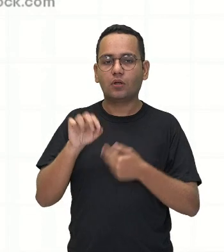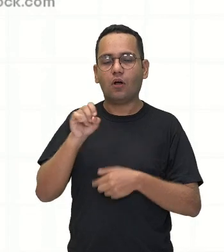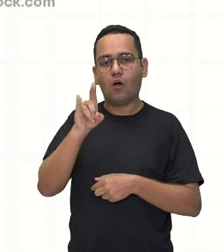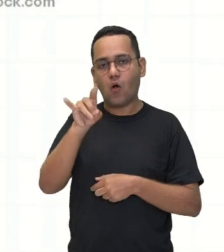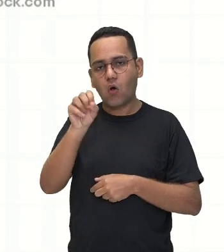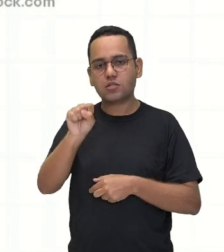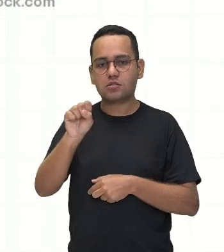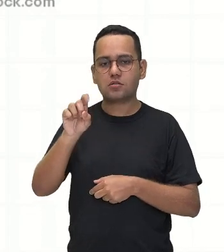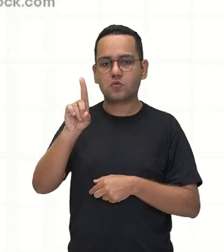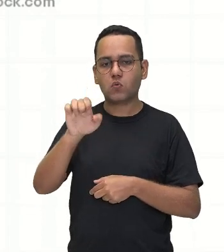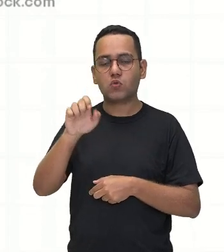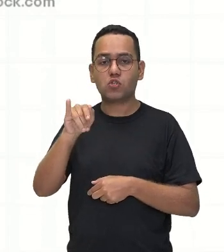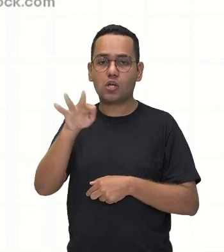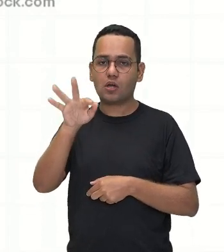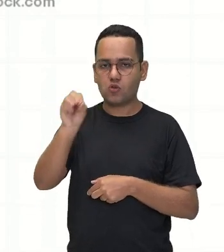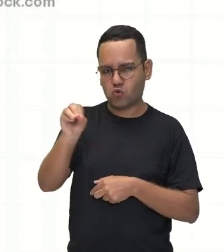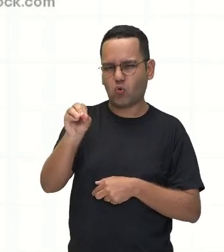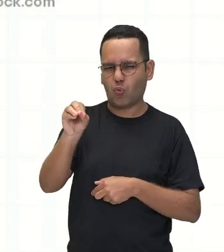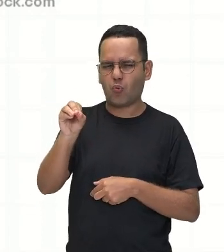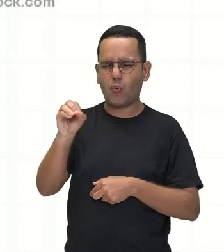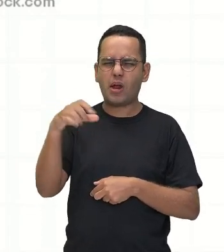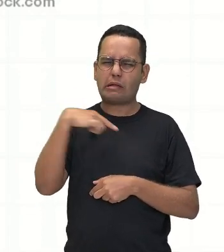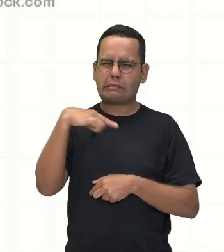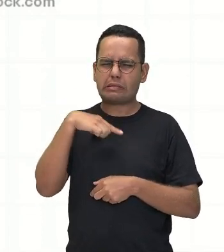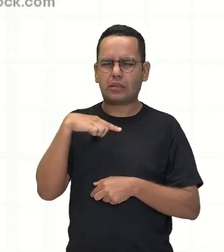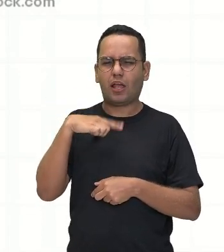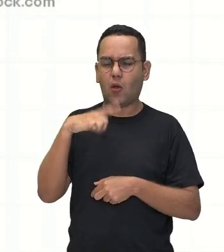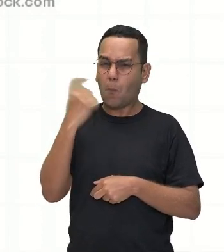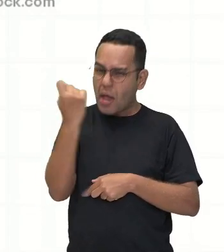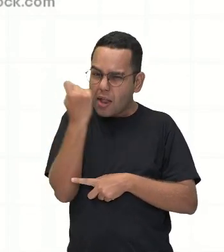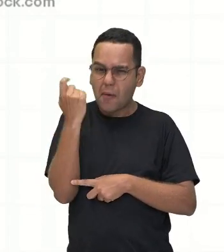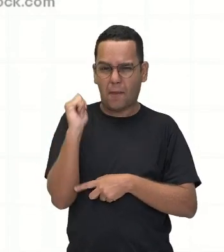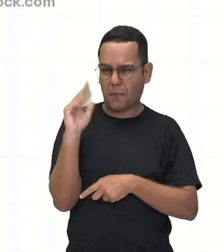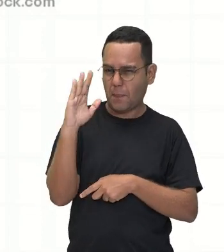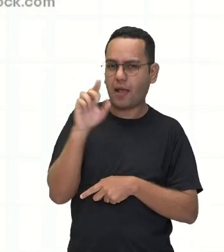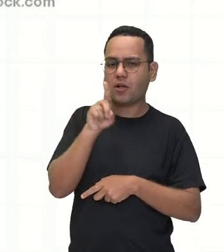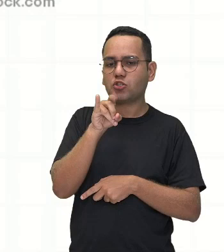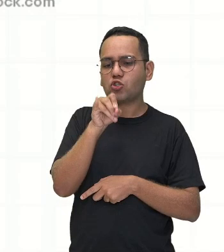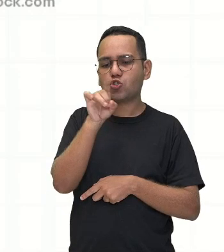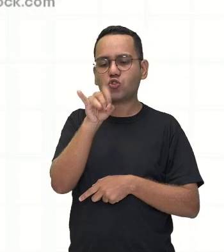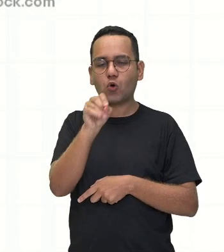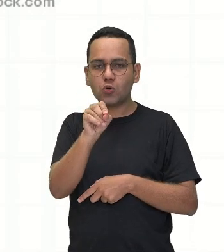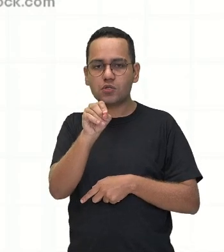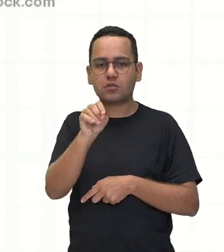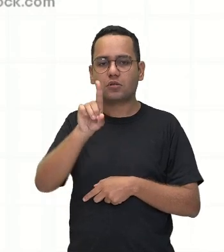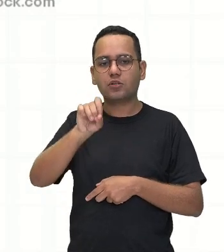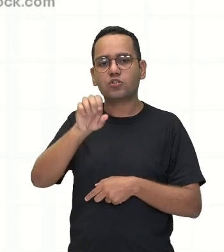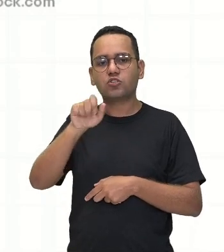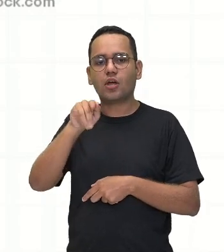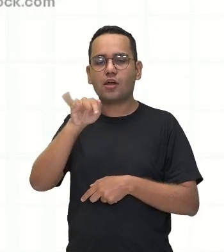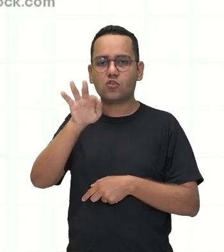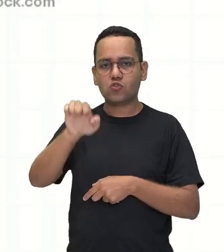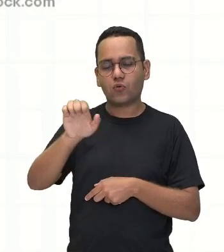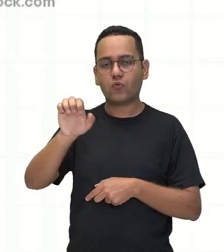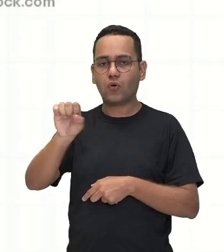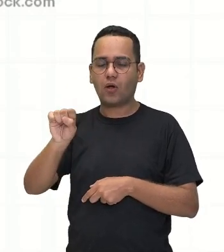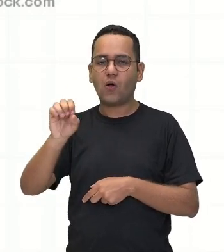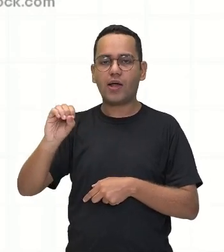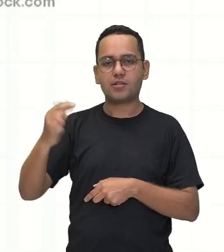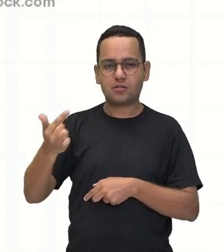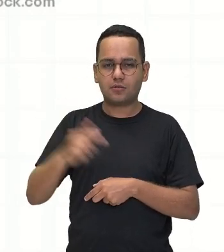mais nocivo, como comentei, o dióxido de enxofre, ele está ali nos